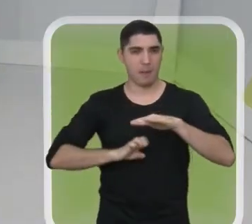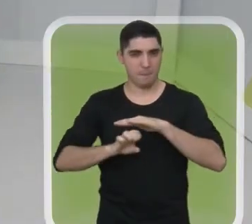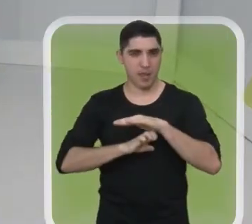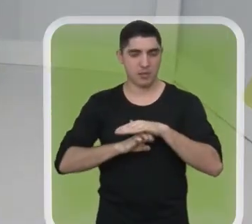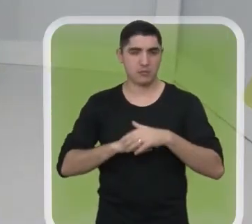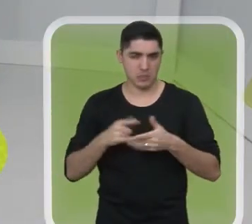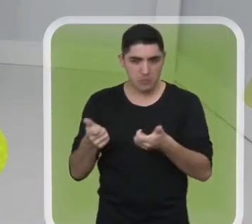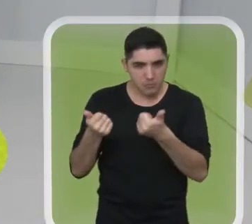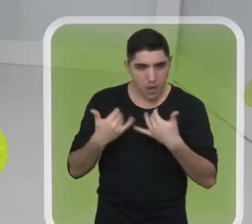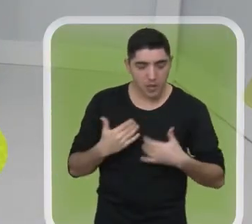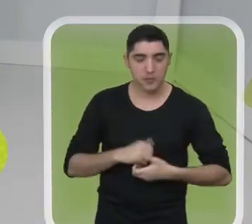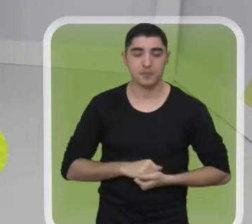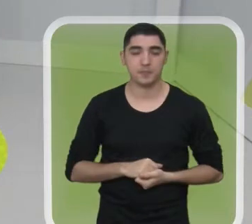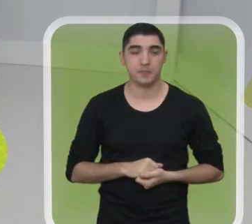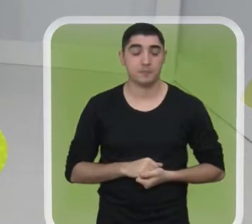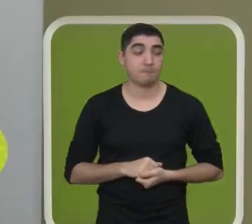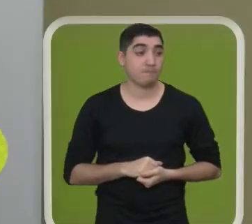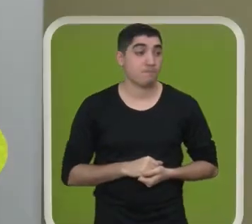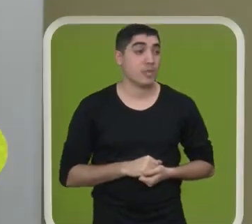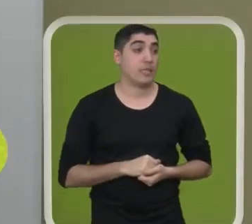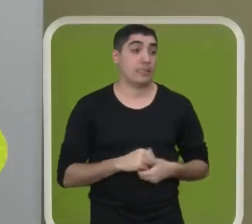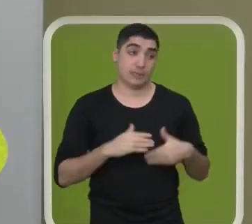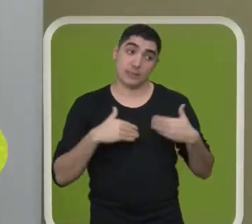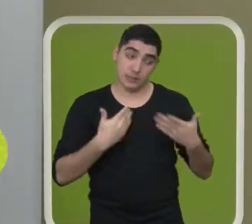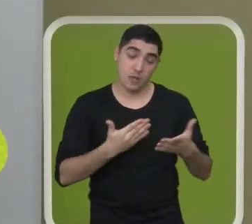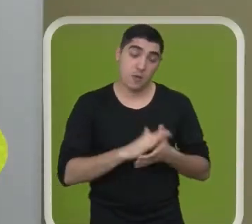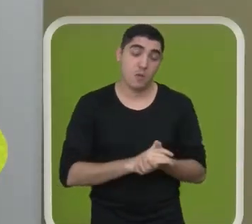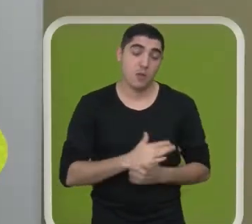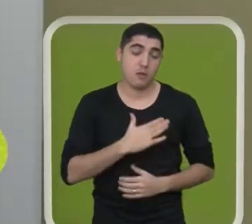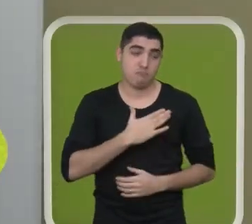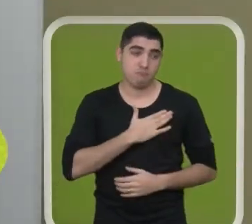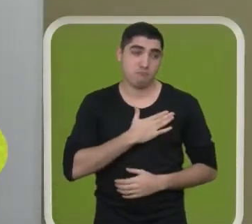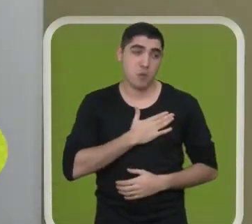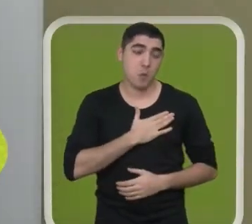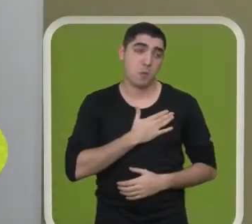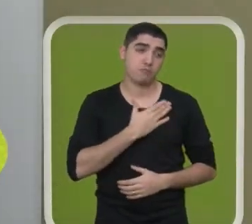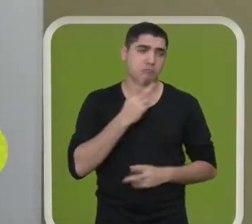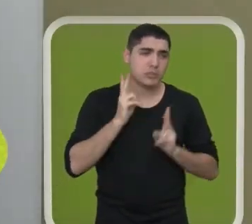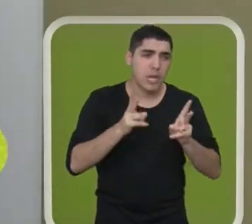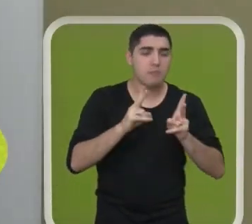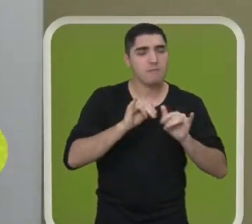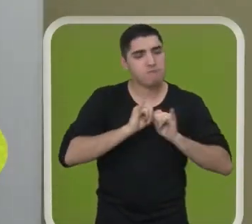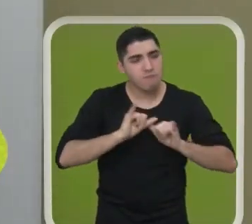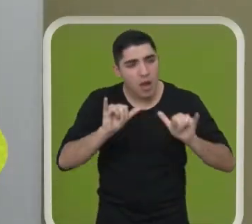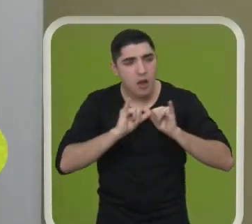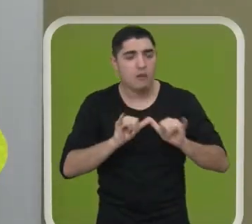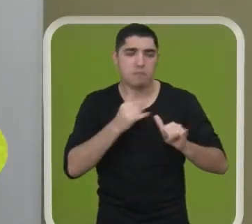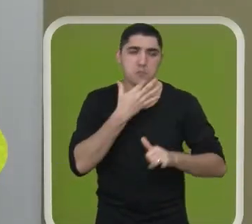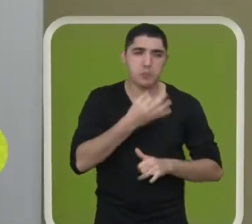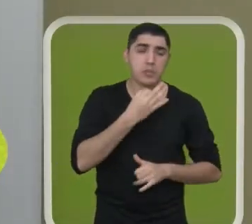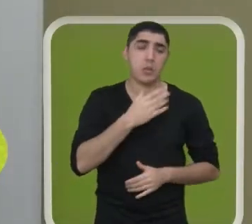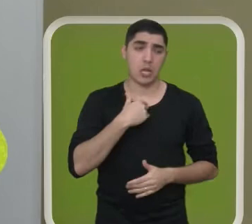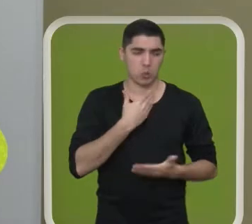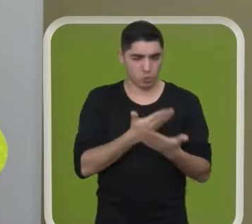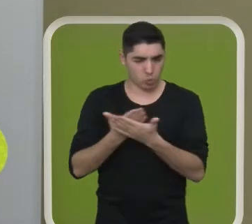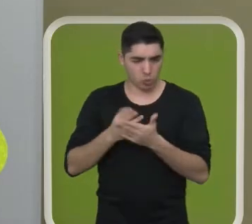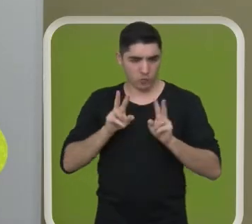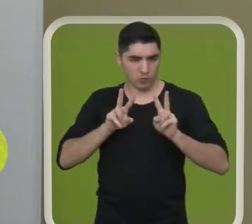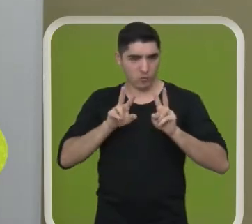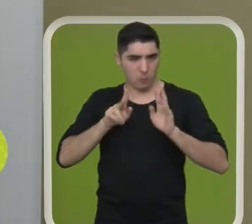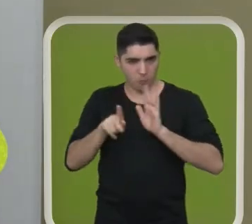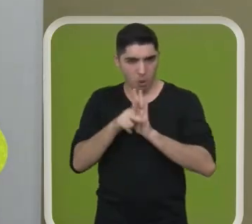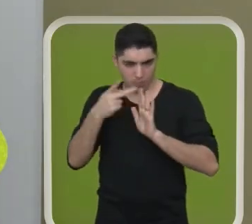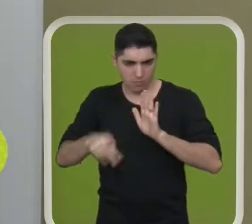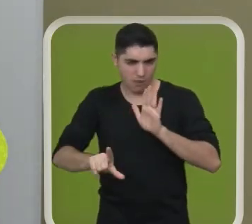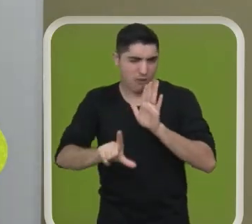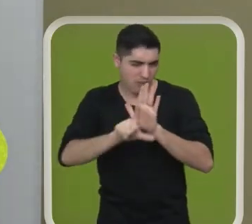isso. Vieira, eu acho que eu costumo dizer, né, quando comecei a estudar a legislação, que